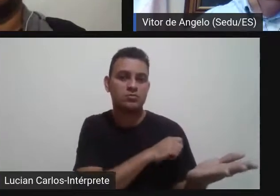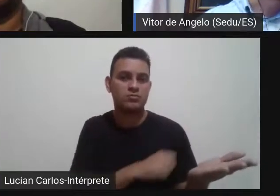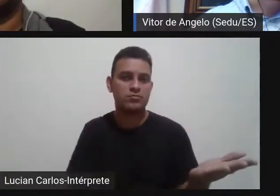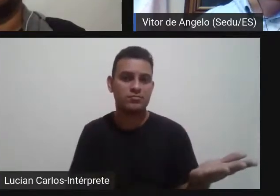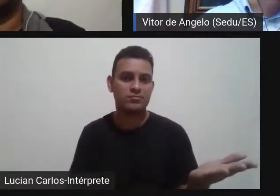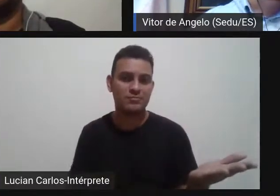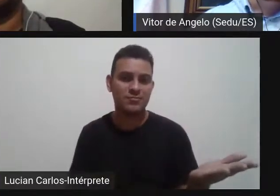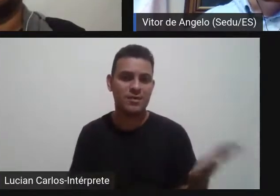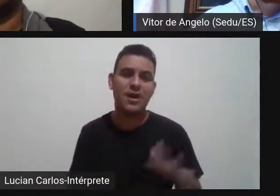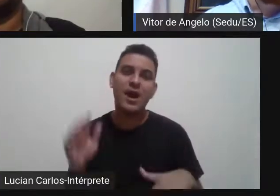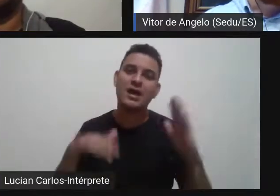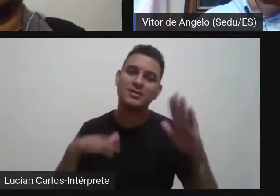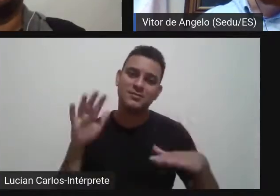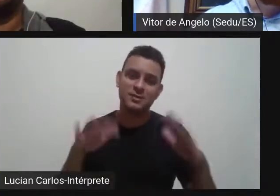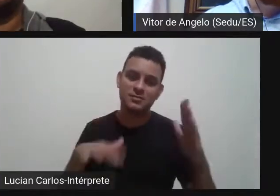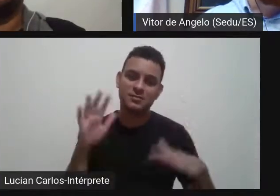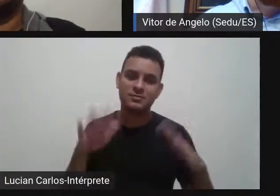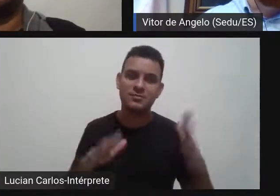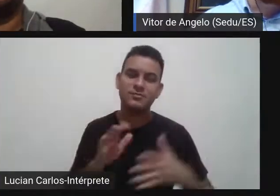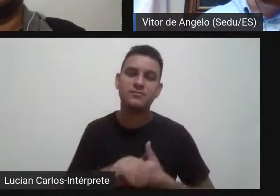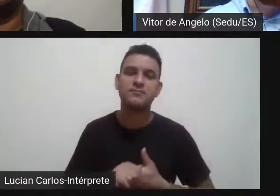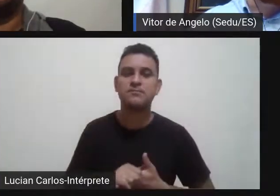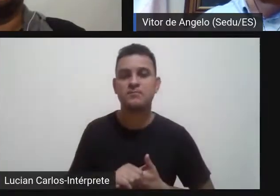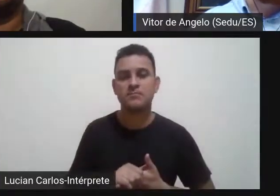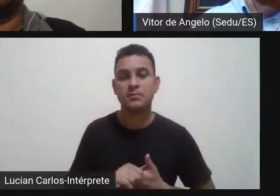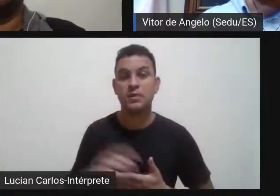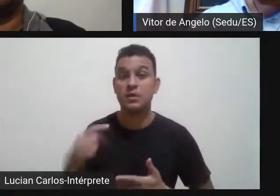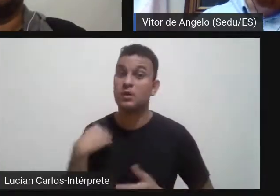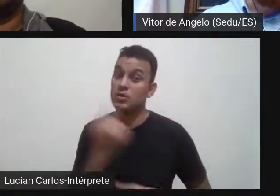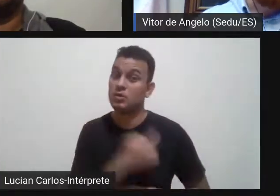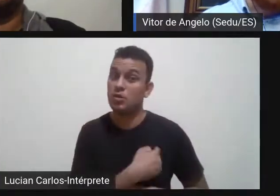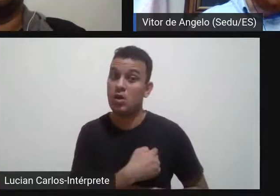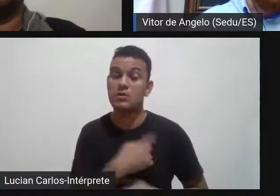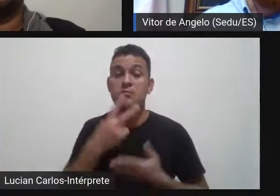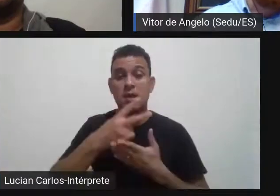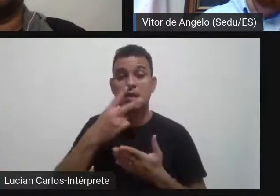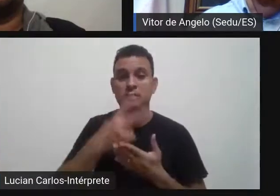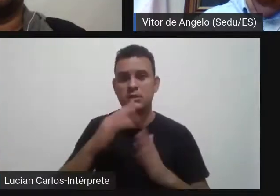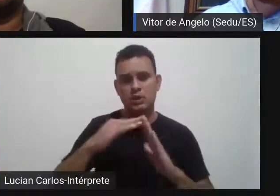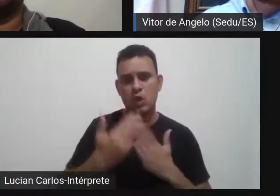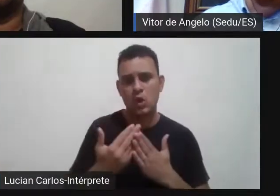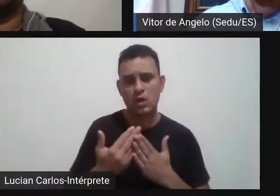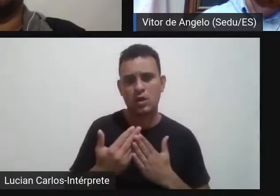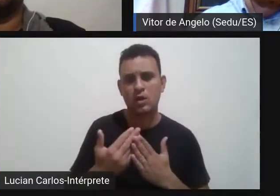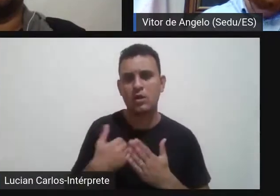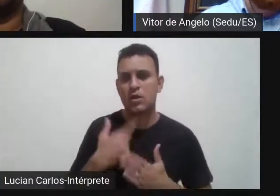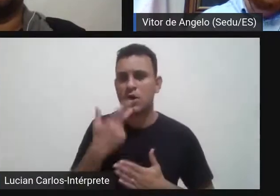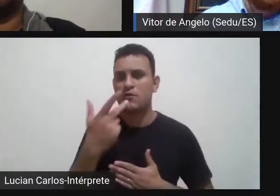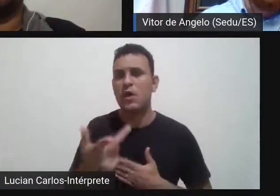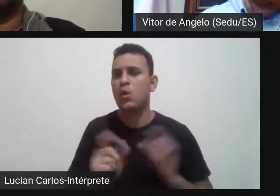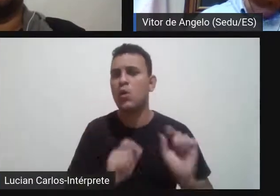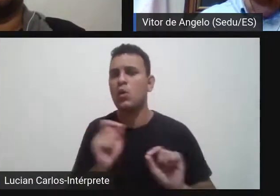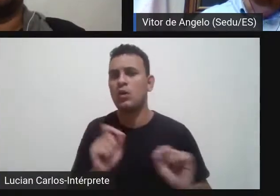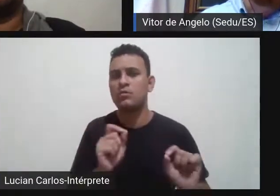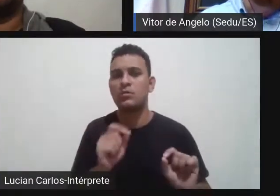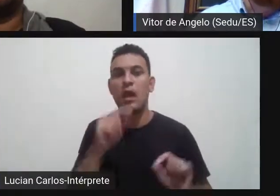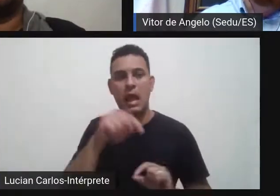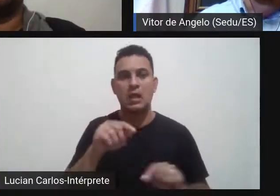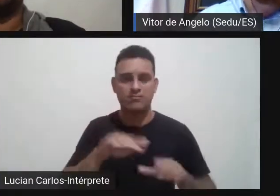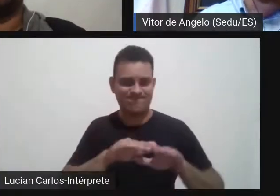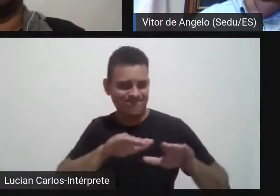Às vezes, a gente, mesmo na escola, né, fala-se muito que a escola é ali, é o